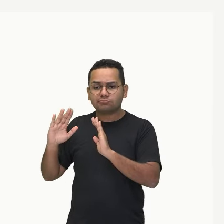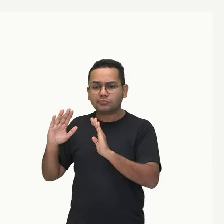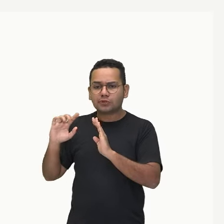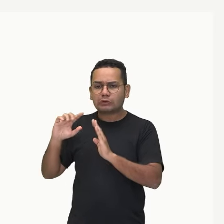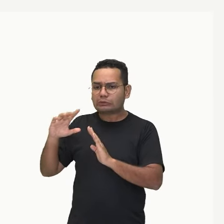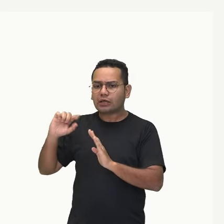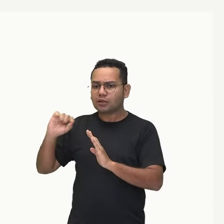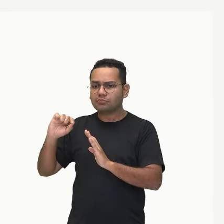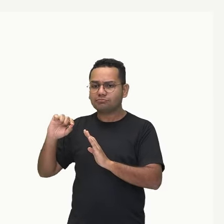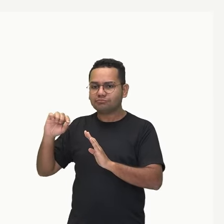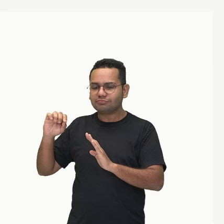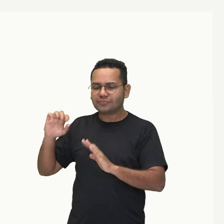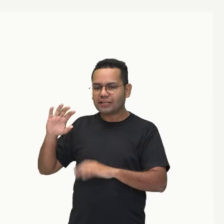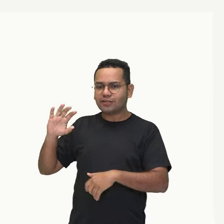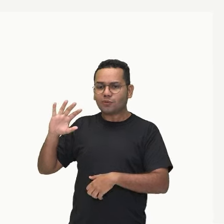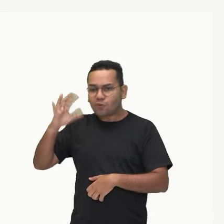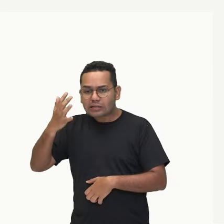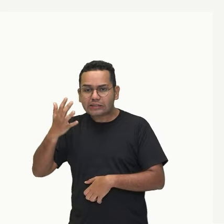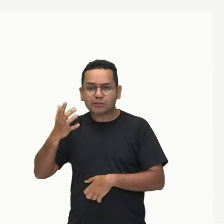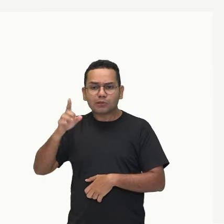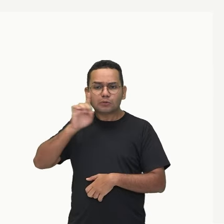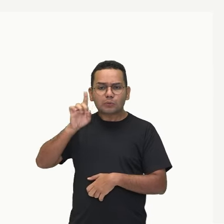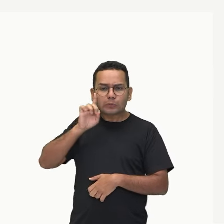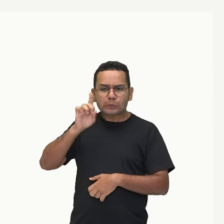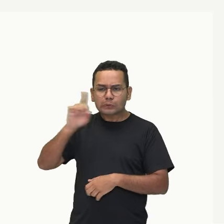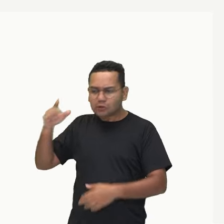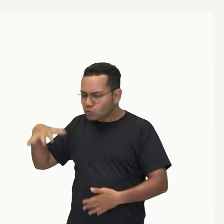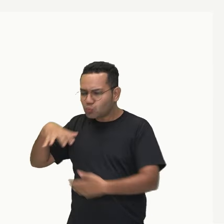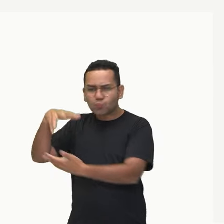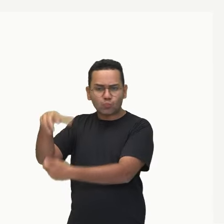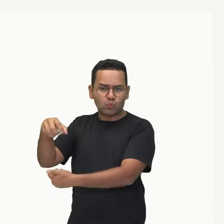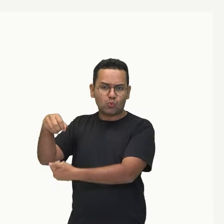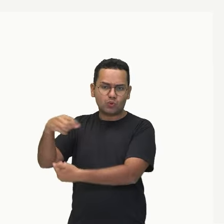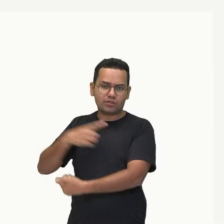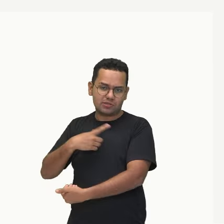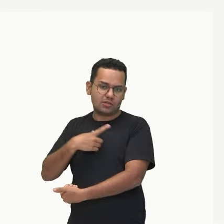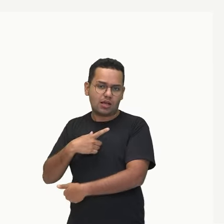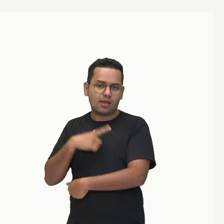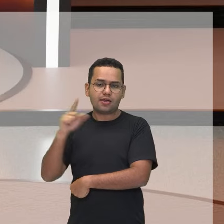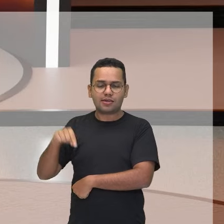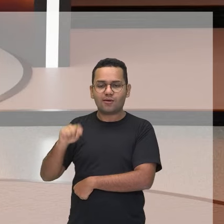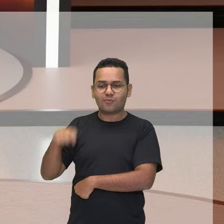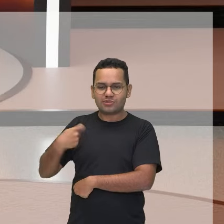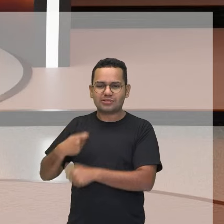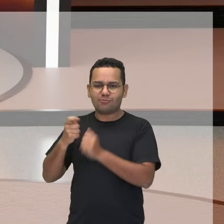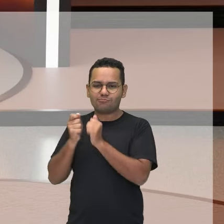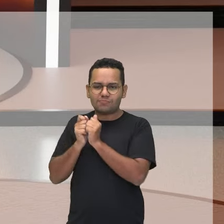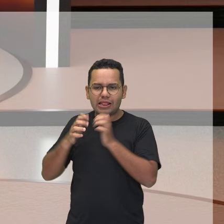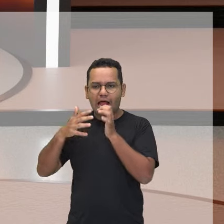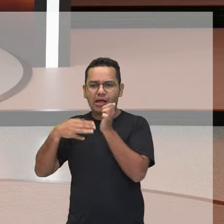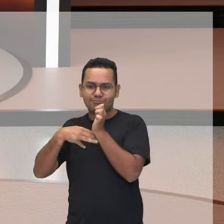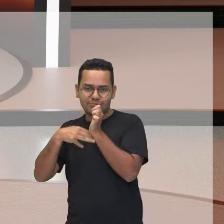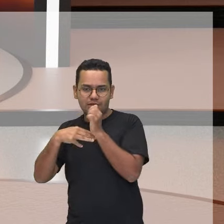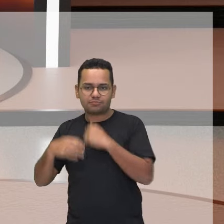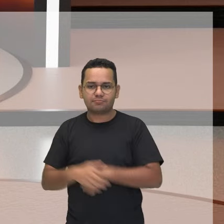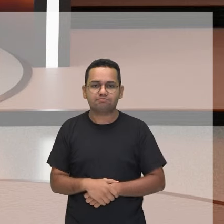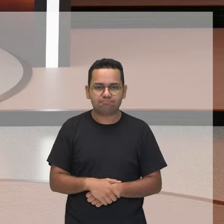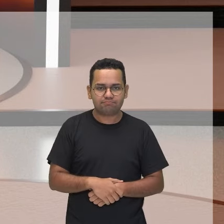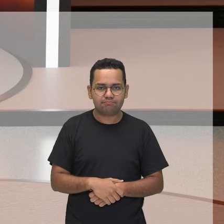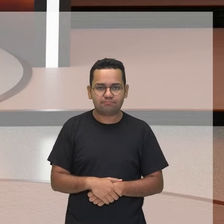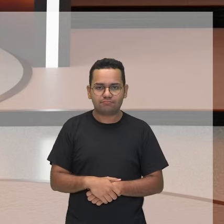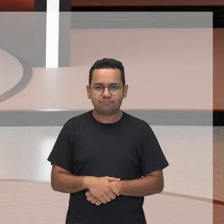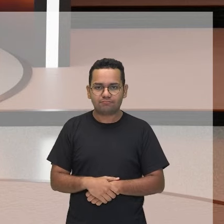conhecimento sistemático do mundo, dentro daqueles mistérios que nós conhecemos aí. Tá bom, então?